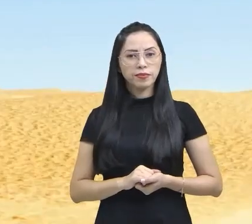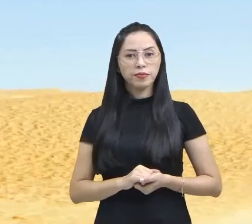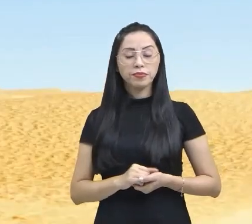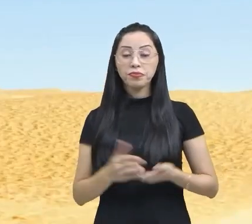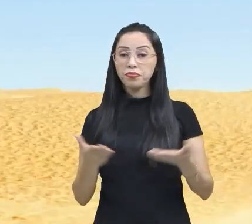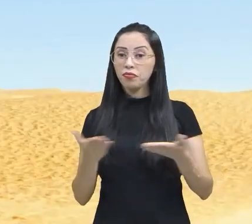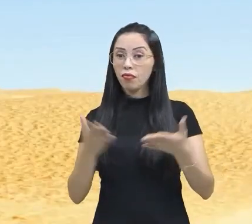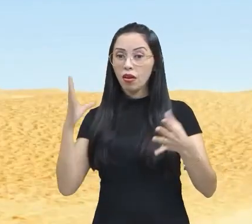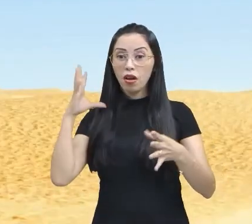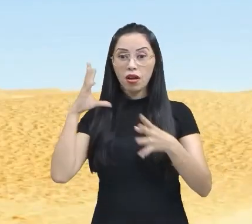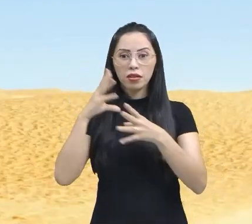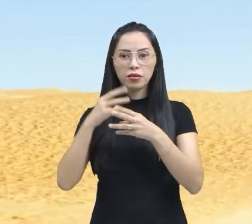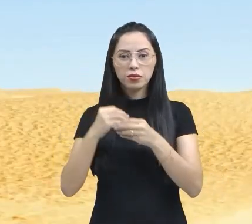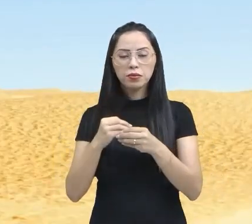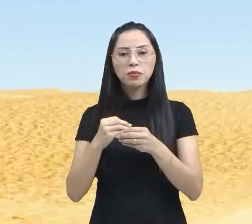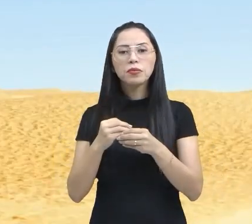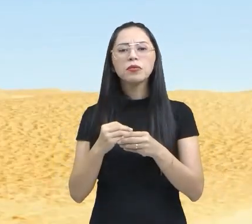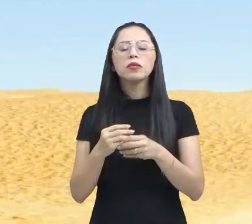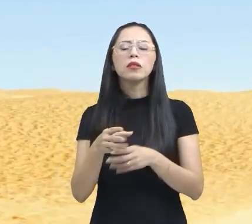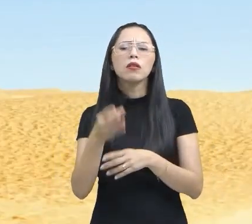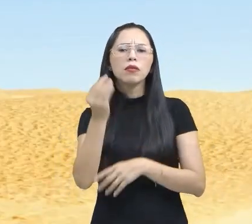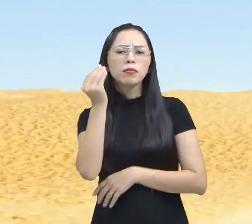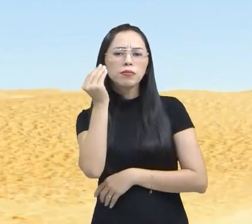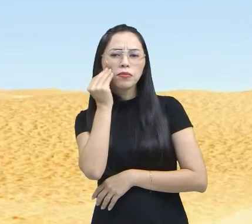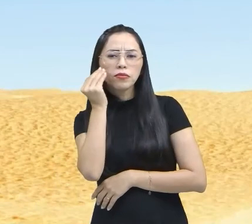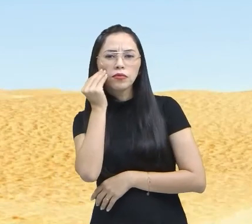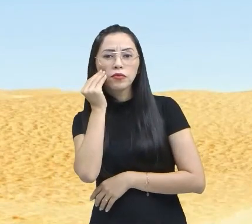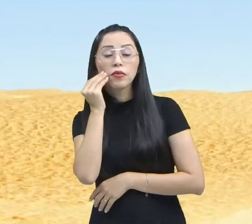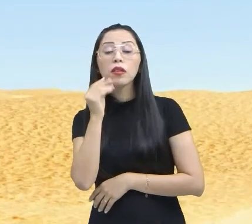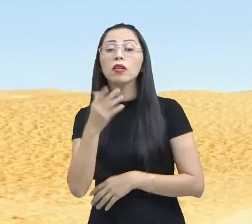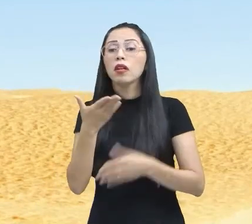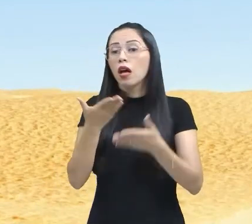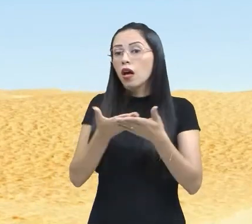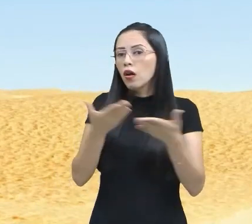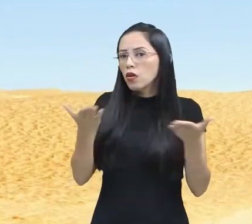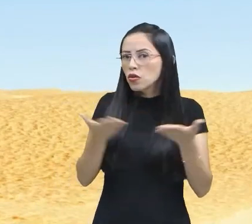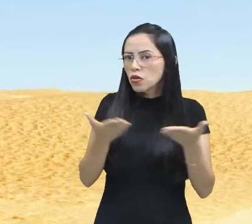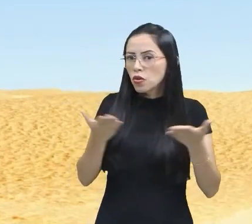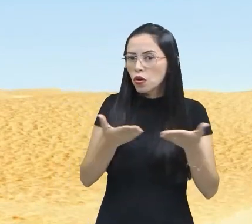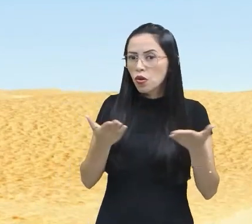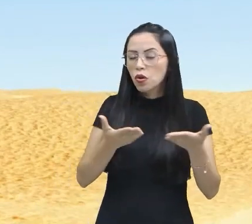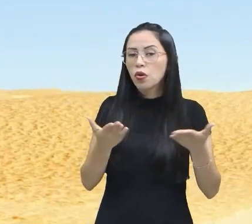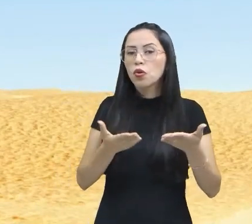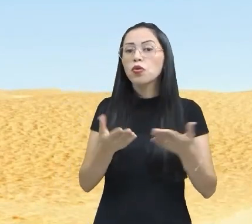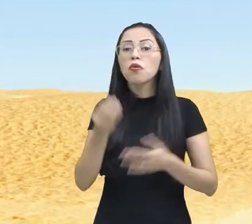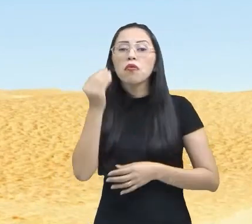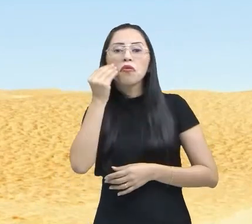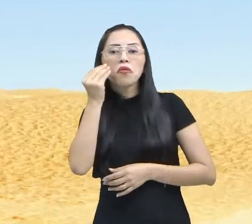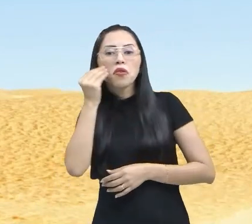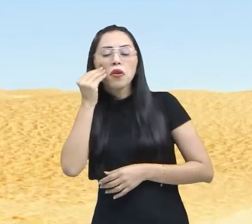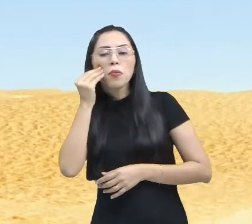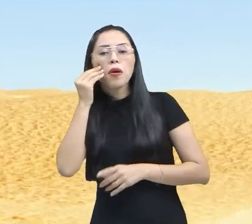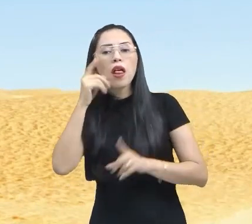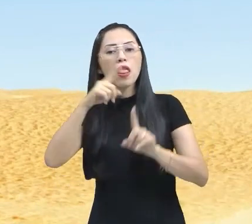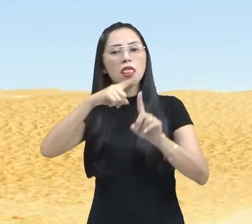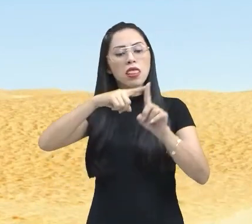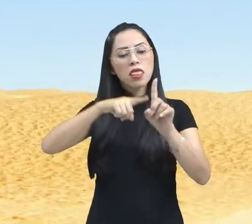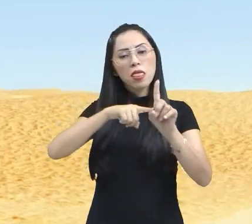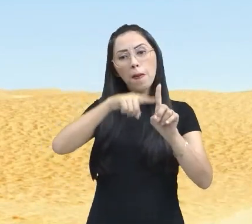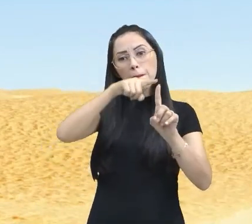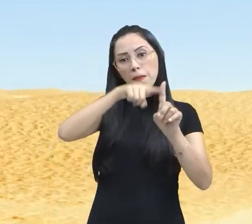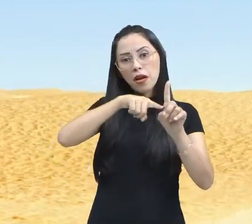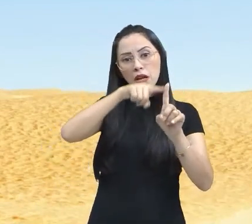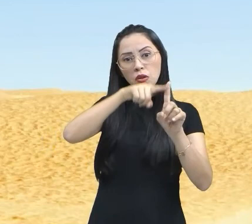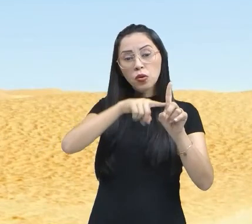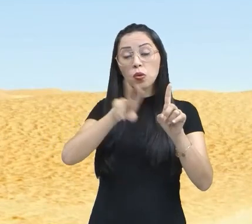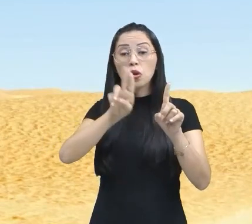Muito bem. Vamos verificar o seguinte. Na aula de hoje nós vimos que para medir as temperaturas nós utilizamos o que aparelho? Utilizamos o